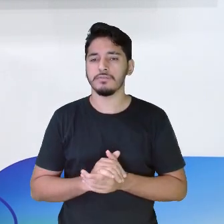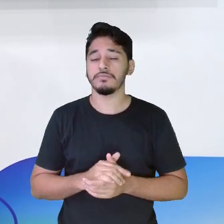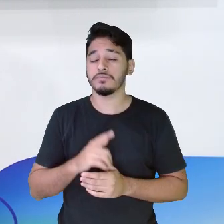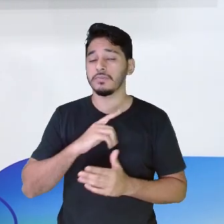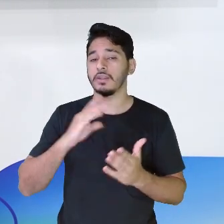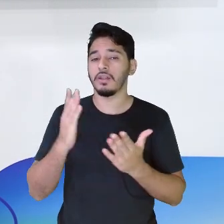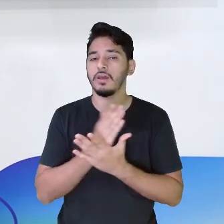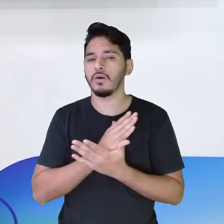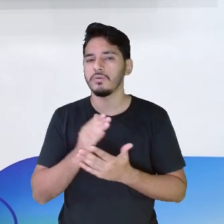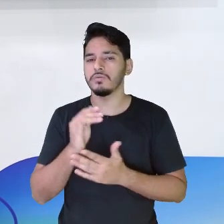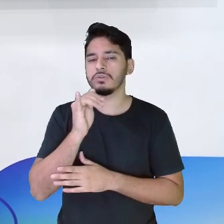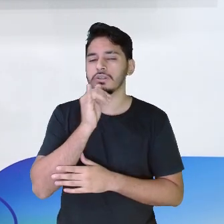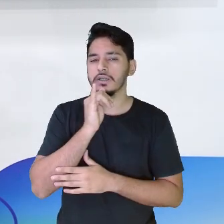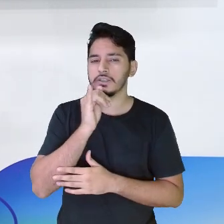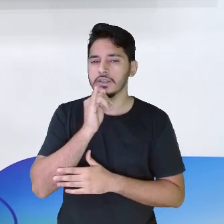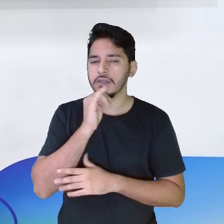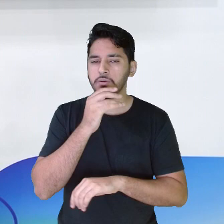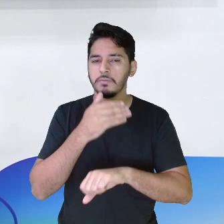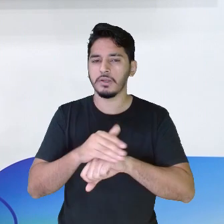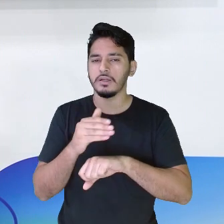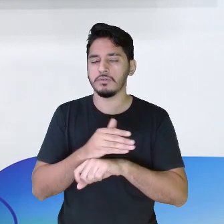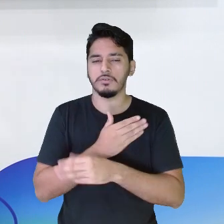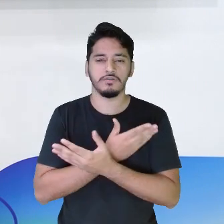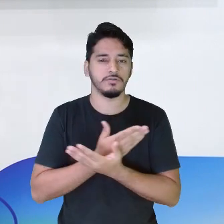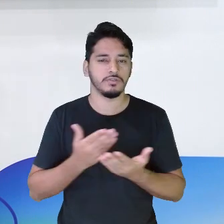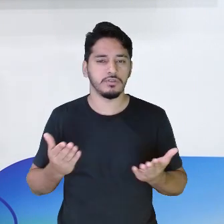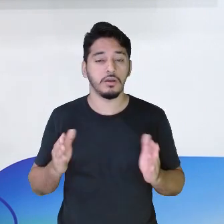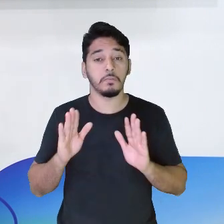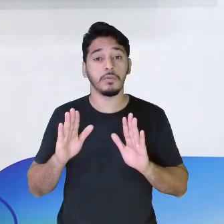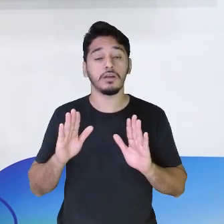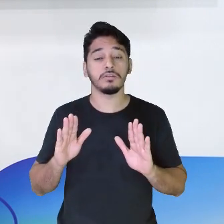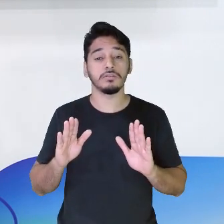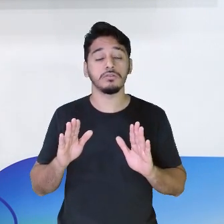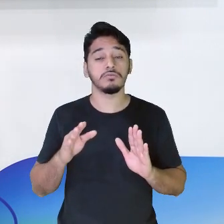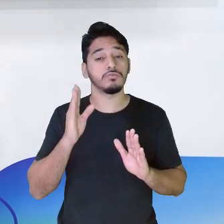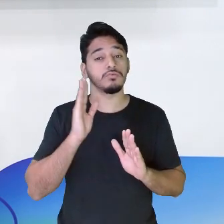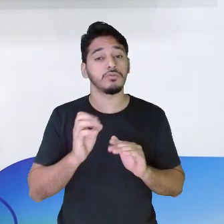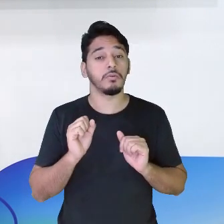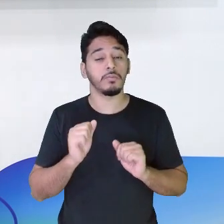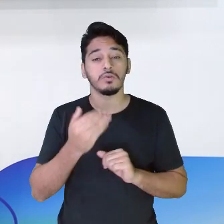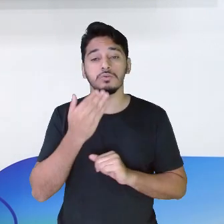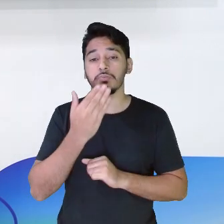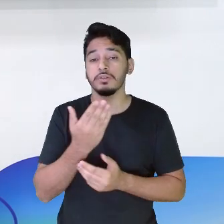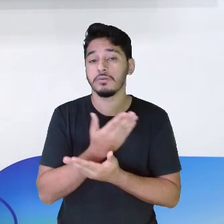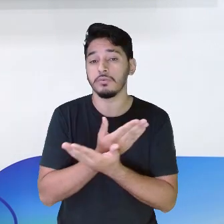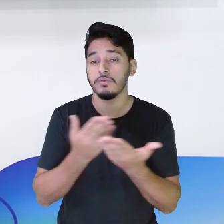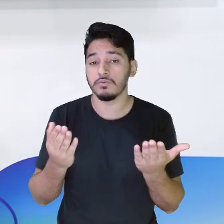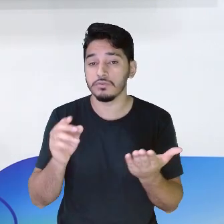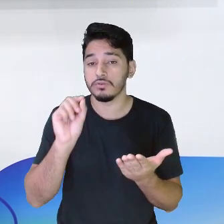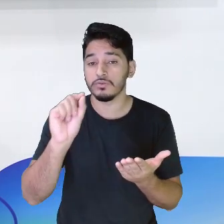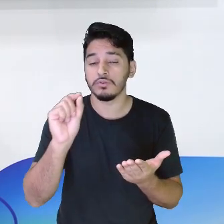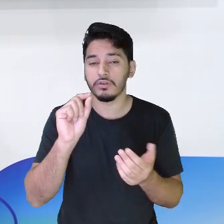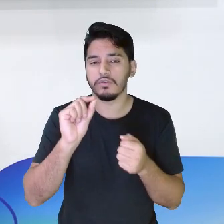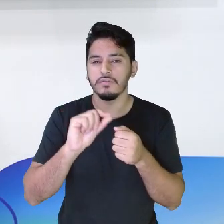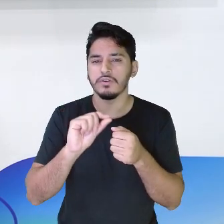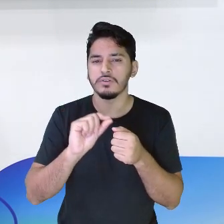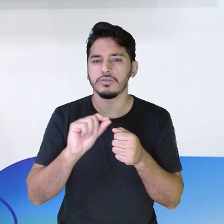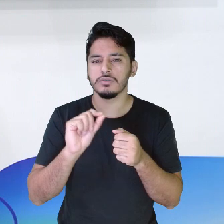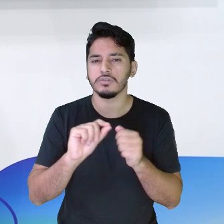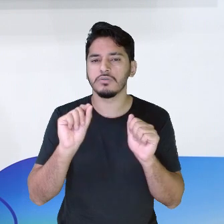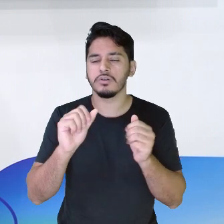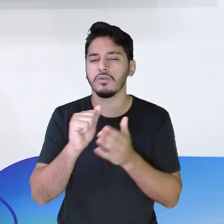uns exemplos práticos para vocês, mas eu já posso te pedir para fazer